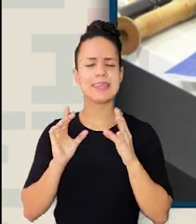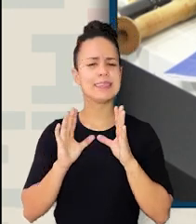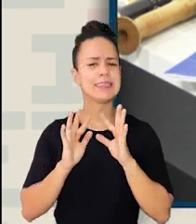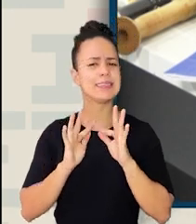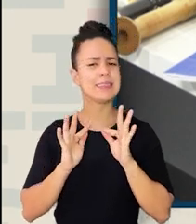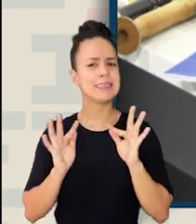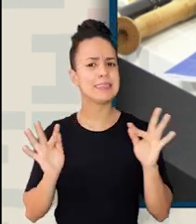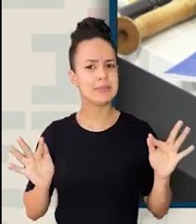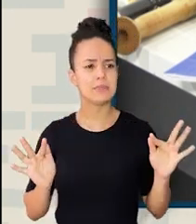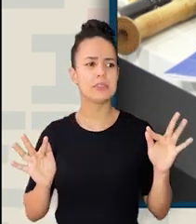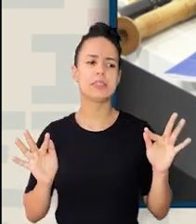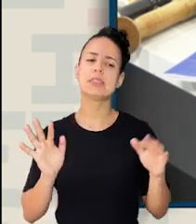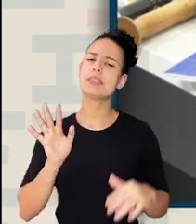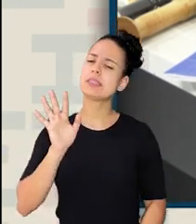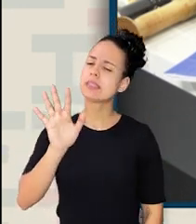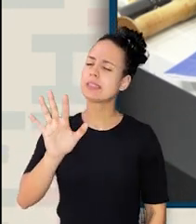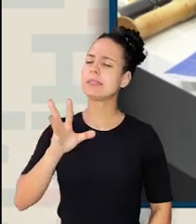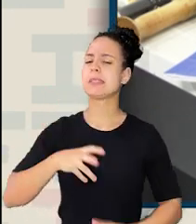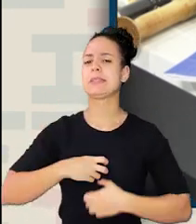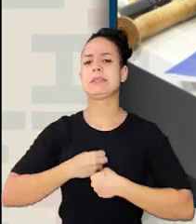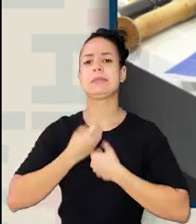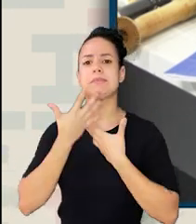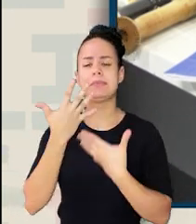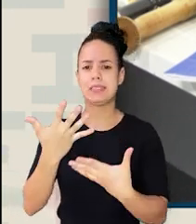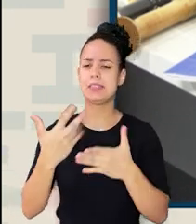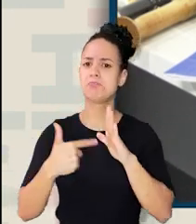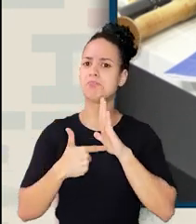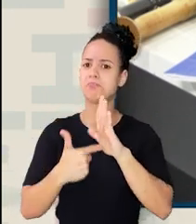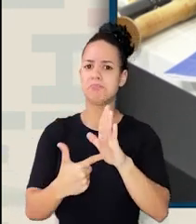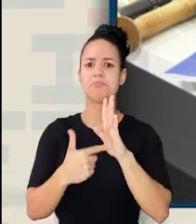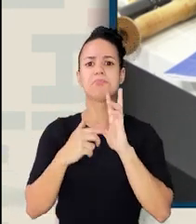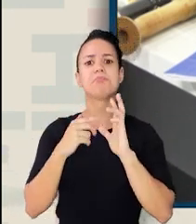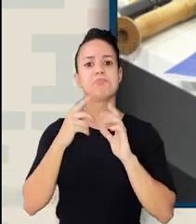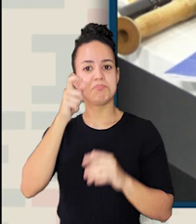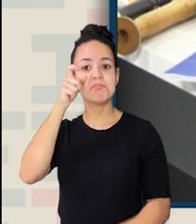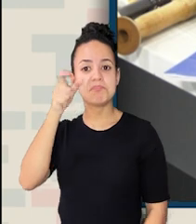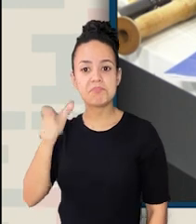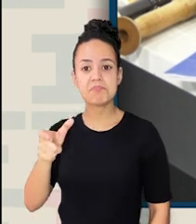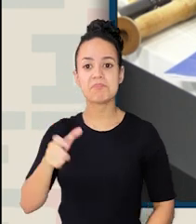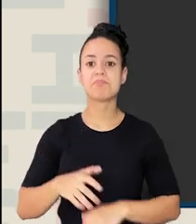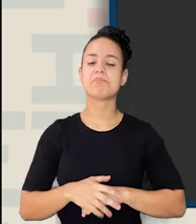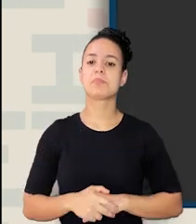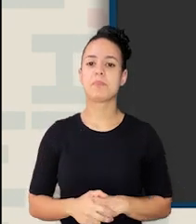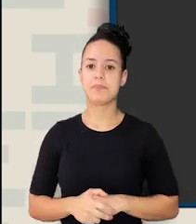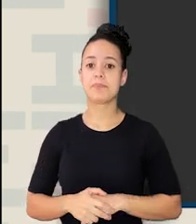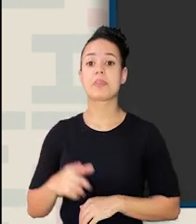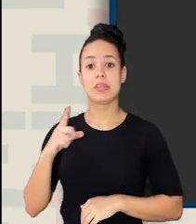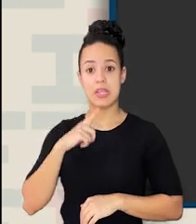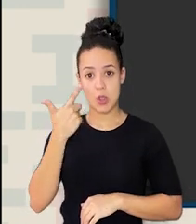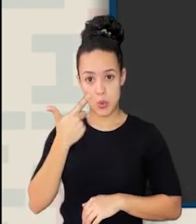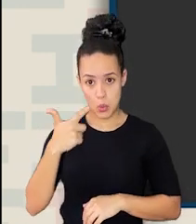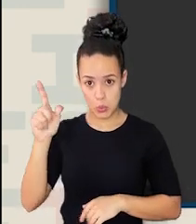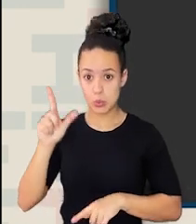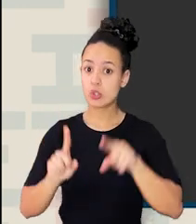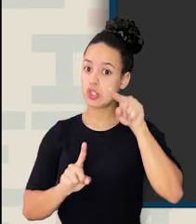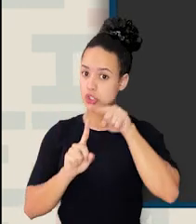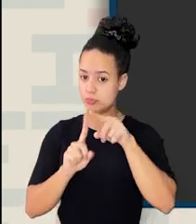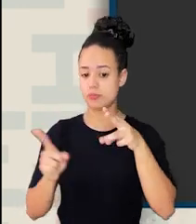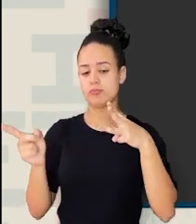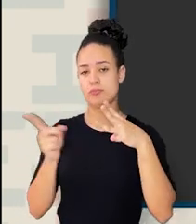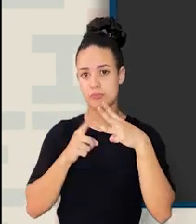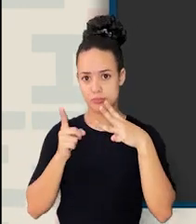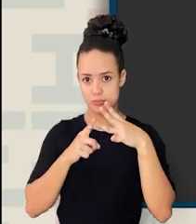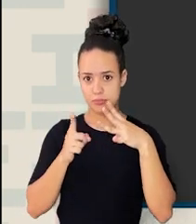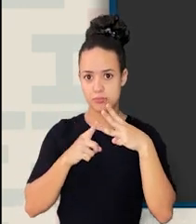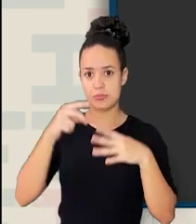discreta e que dá um efeito expressivo muito interessante, tá? Existe também outro tipo de articulação, que